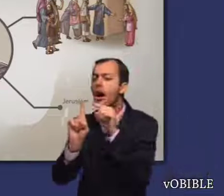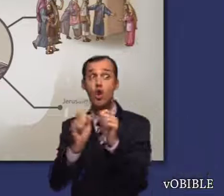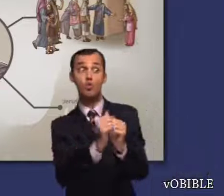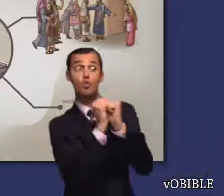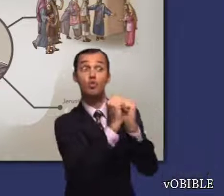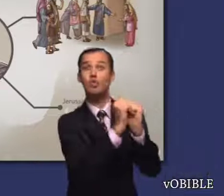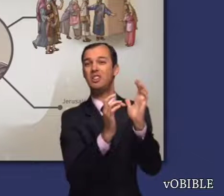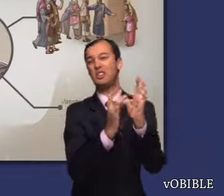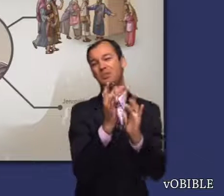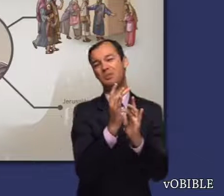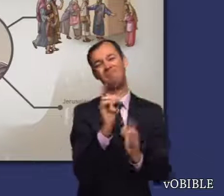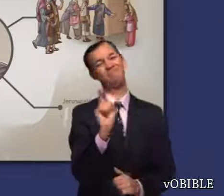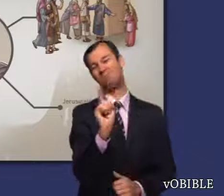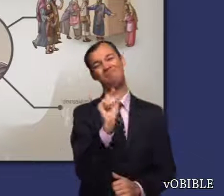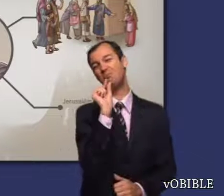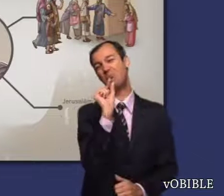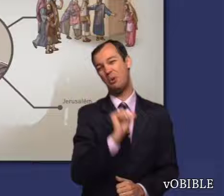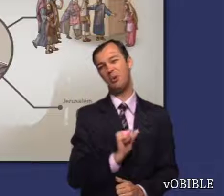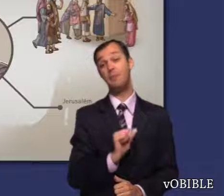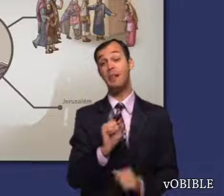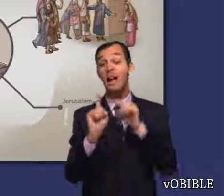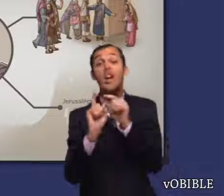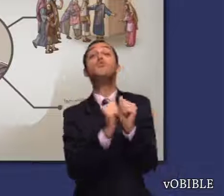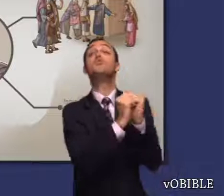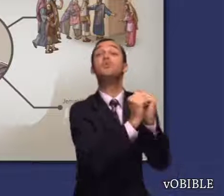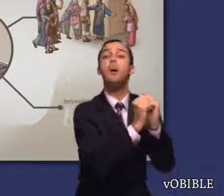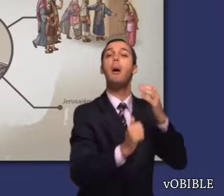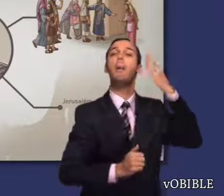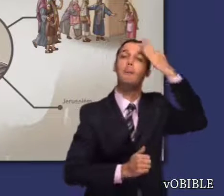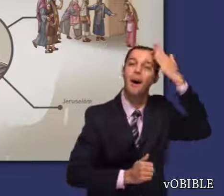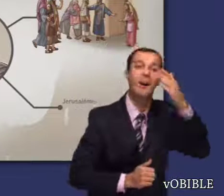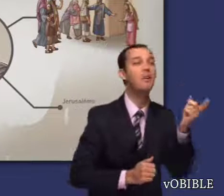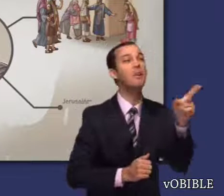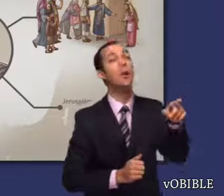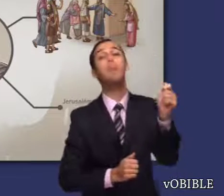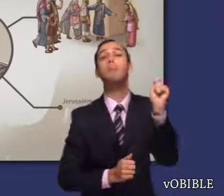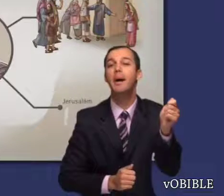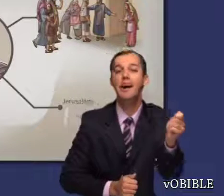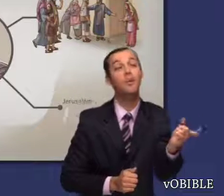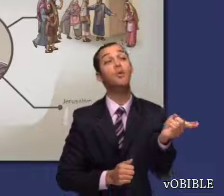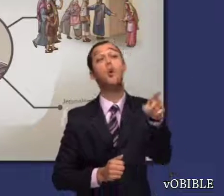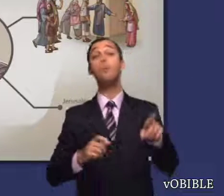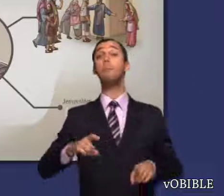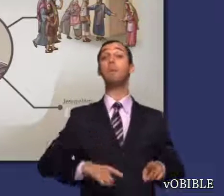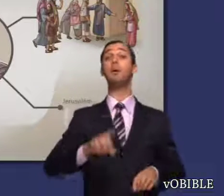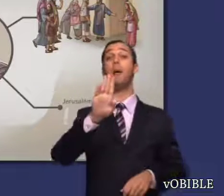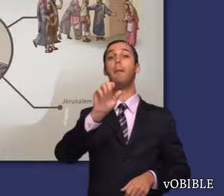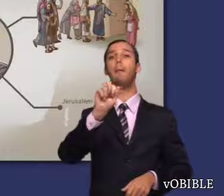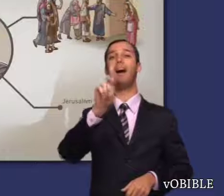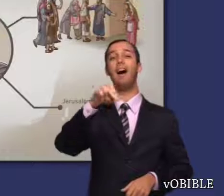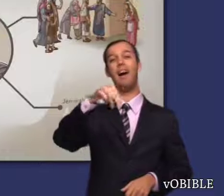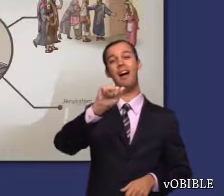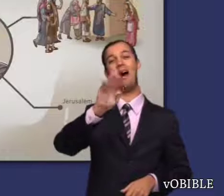Parece que Marcos não teve muito contato com Jesus, mas ele teve bastante contato com os apóstolos Pedro e Paulo e também